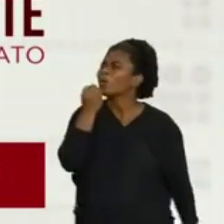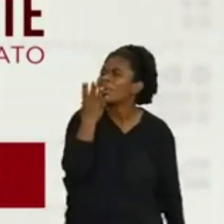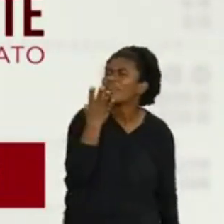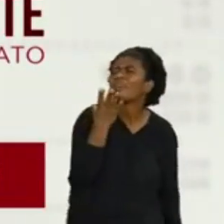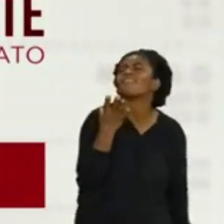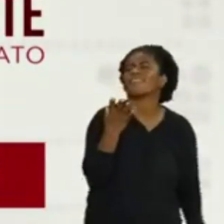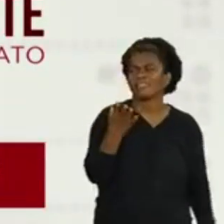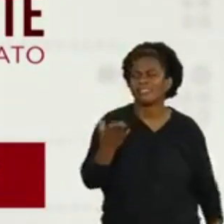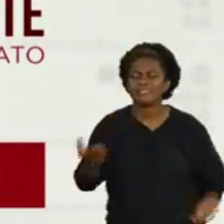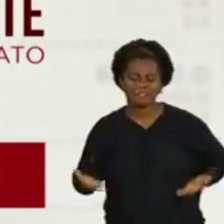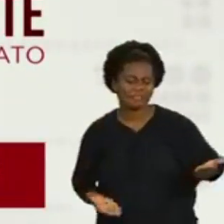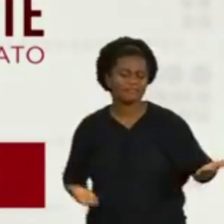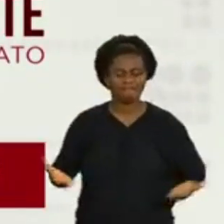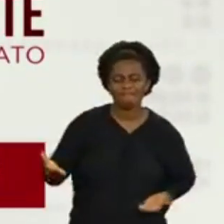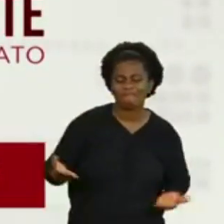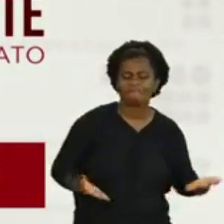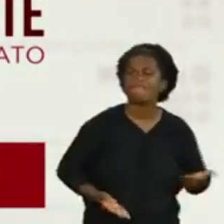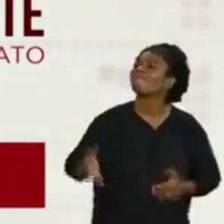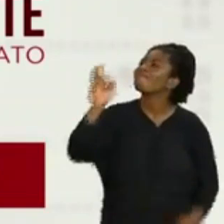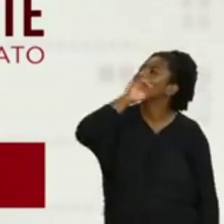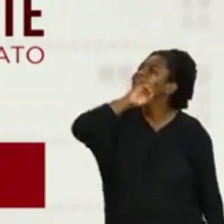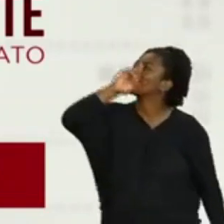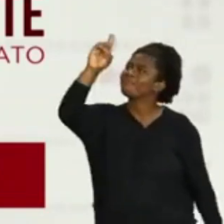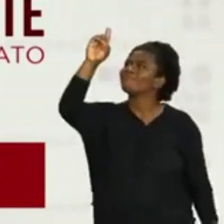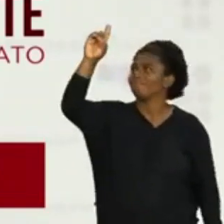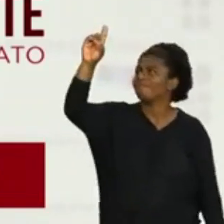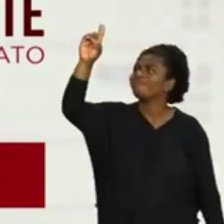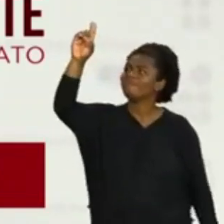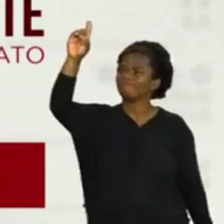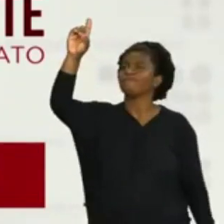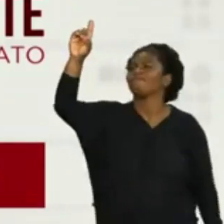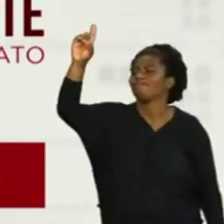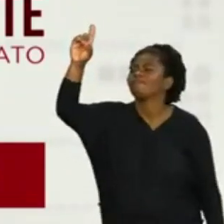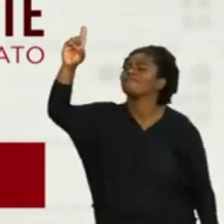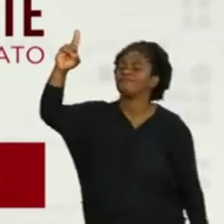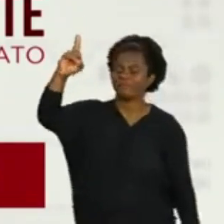Bom é estar te servindo